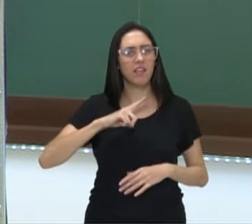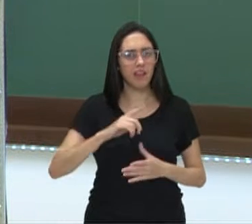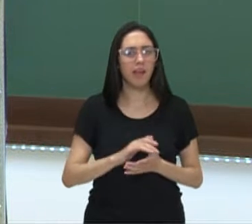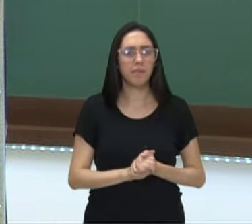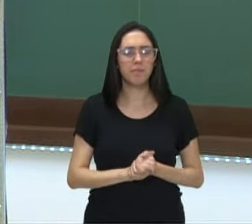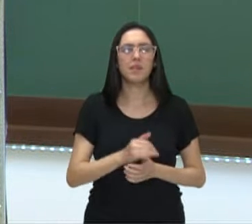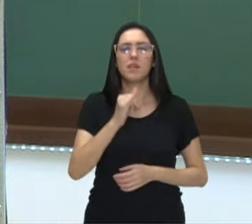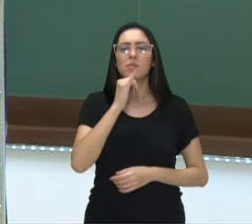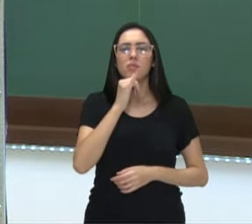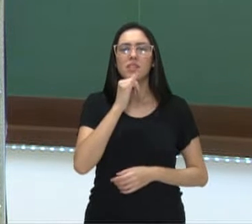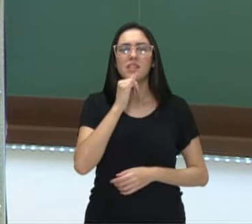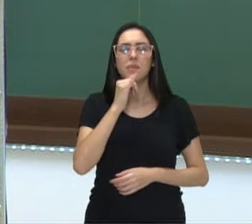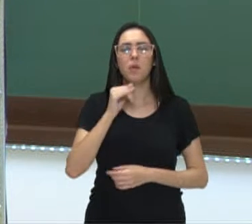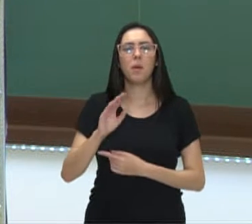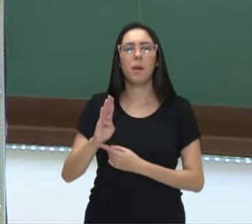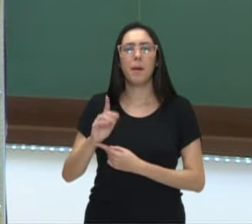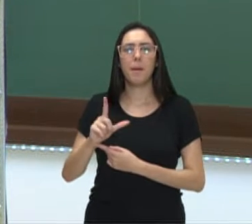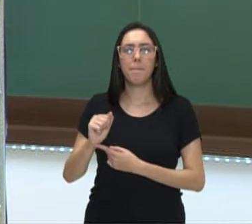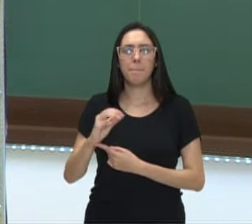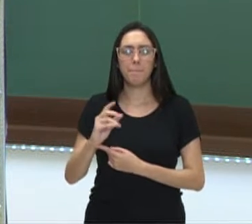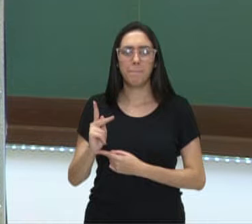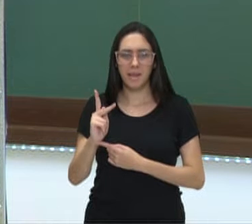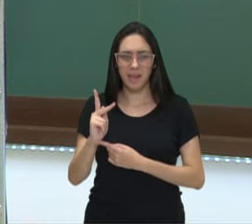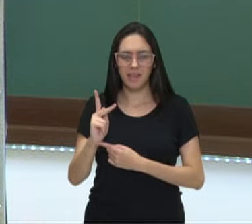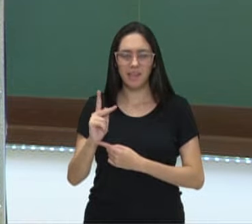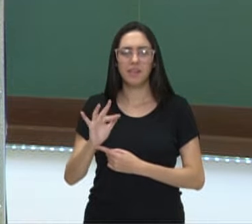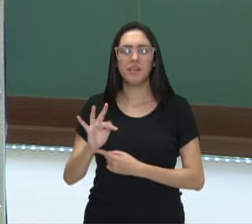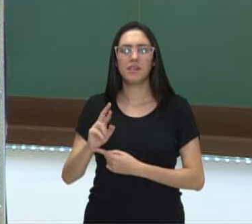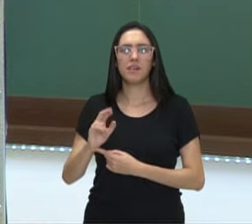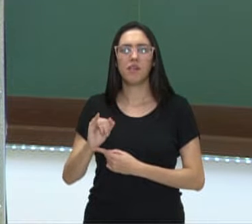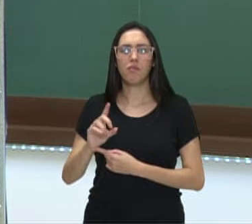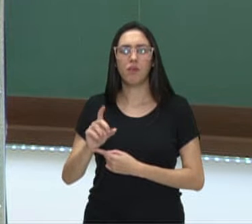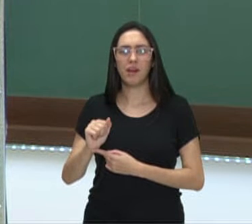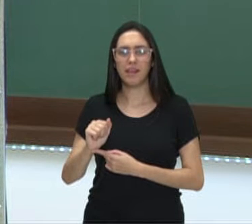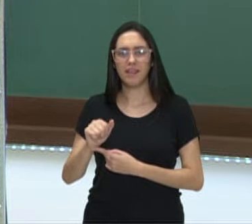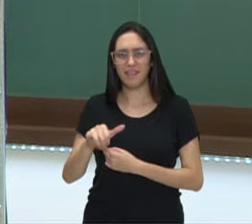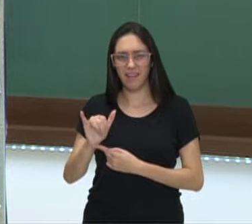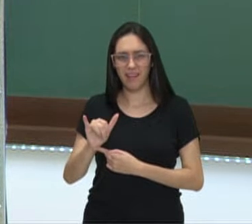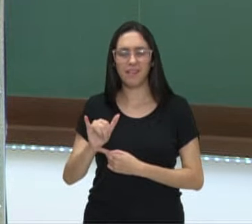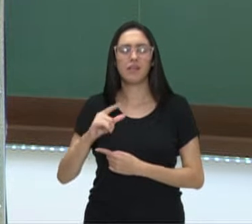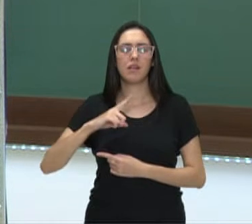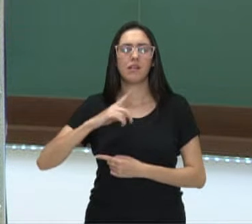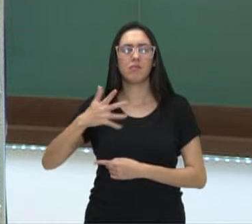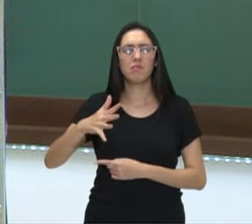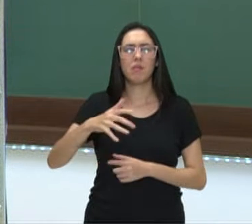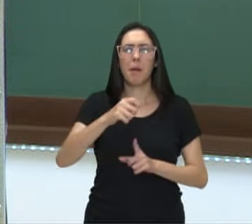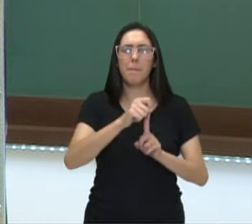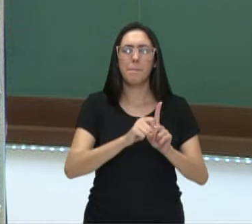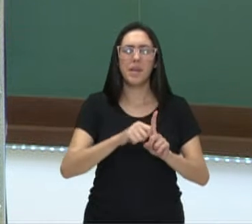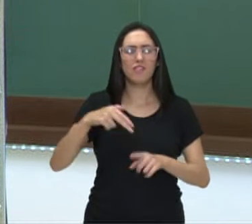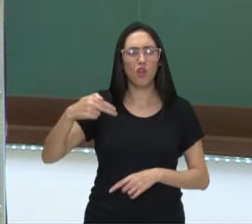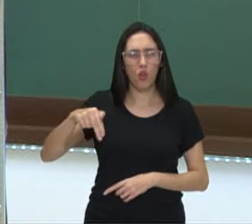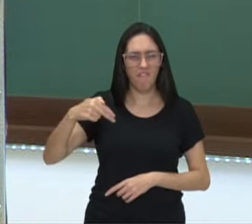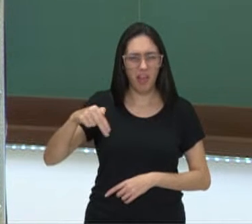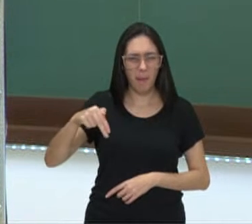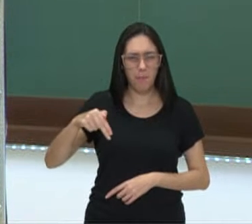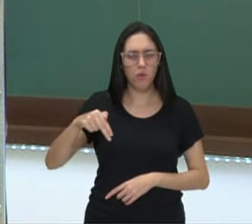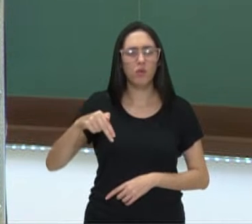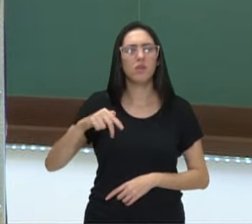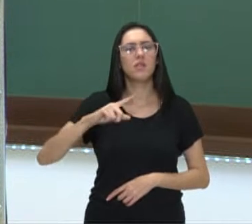da Black Friday. A gente vai perceber que em determinados momentos do ano, lá no mês de novembro, ocorre